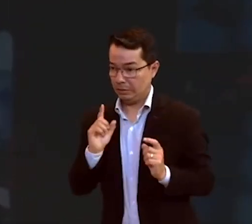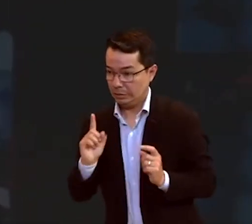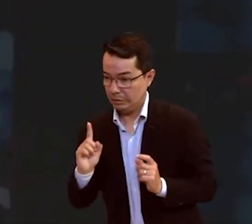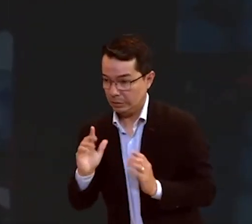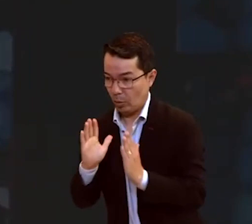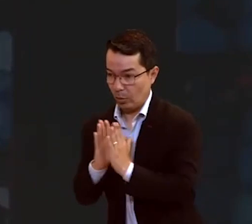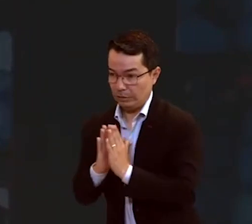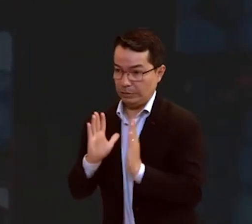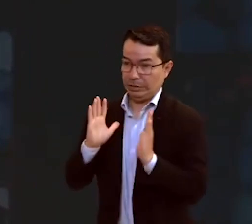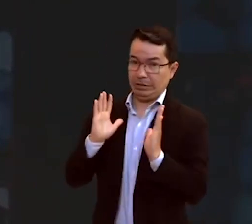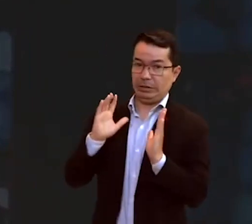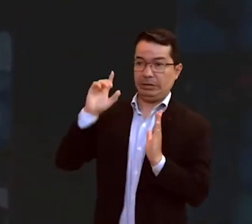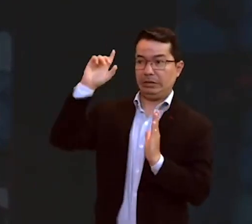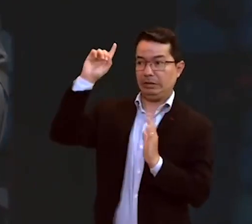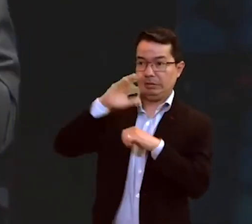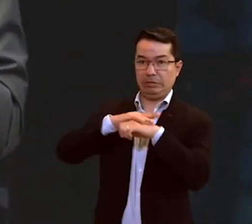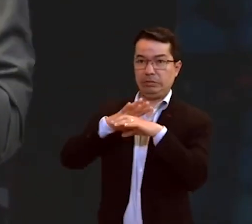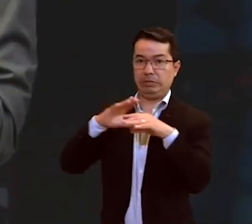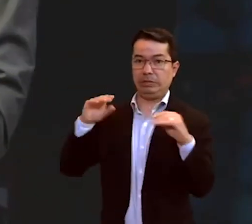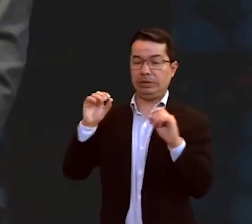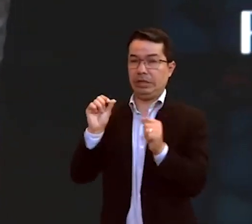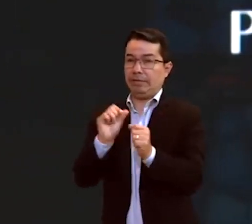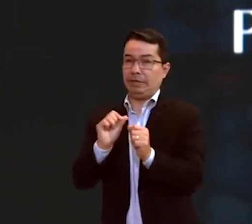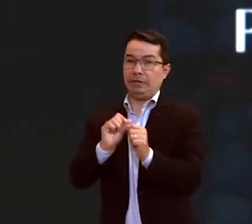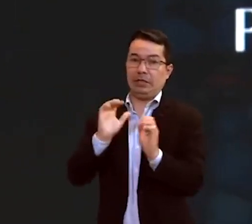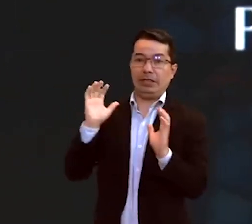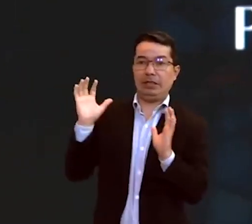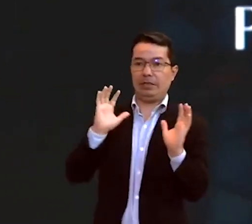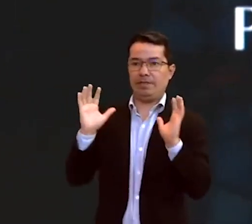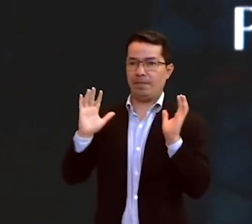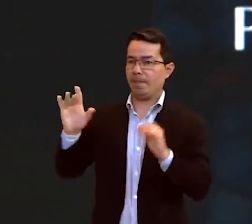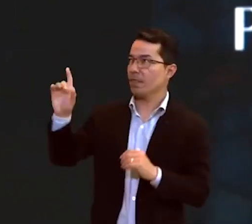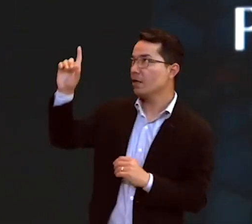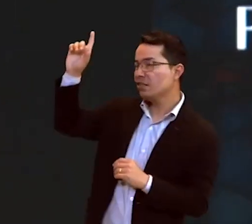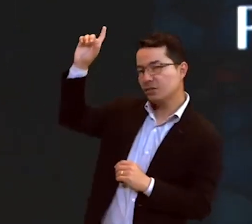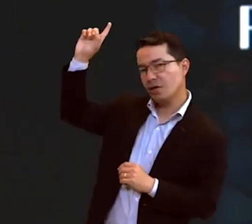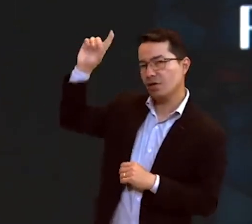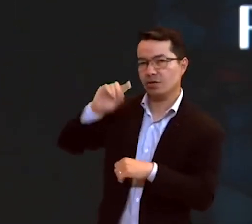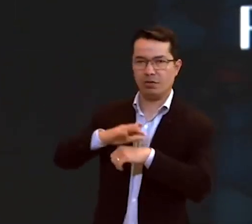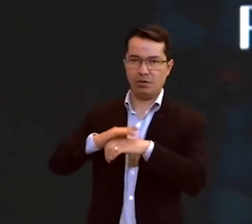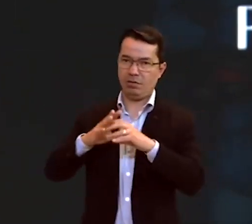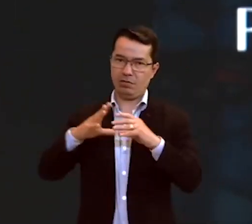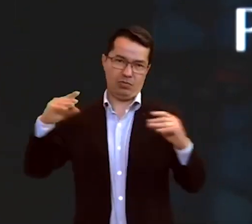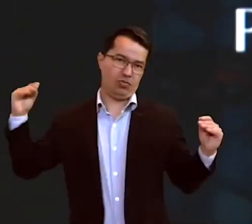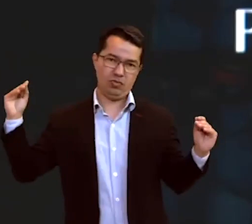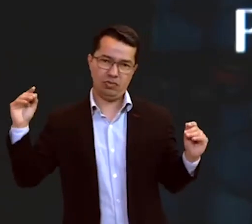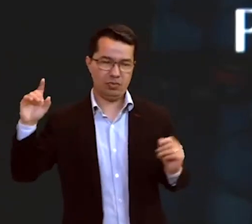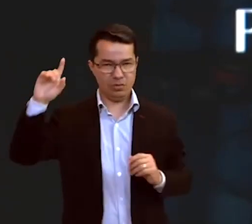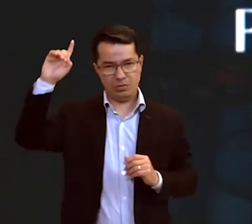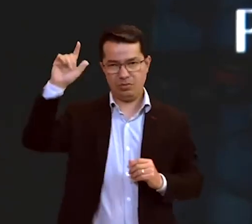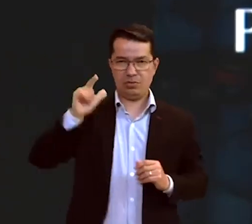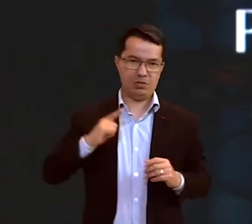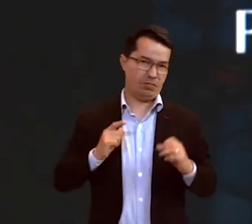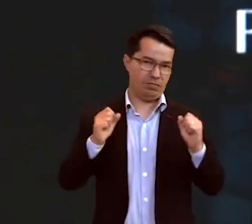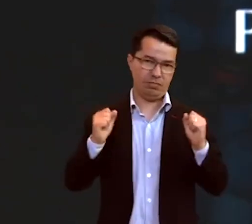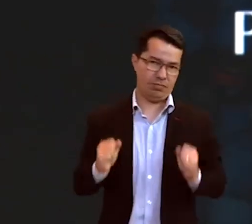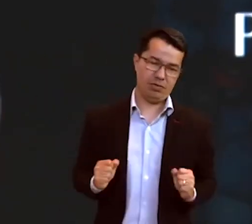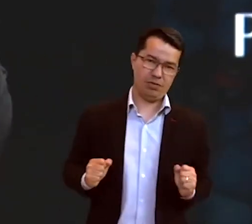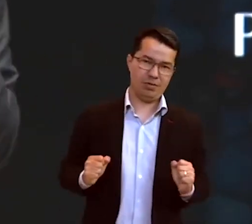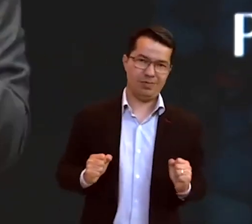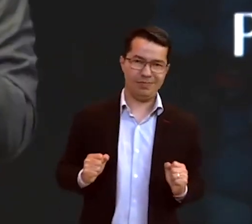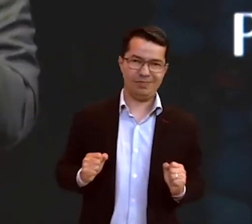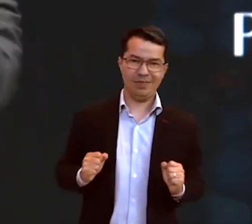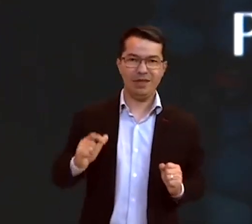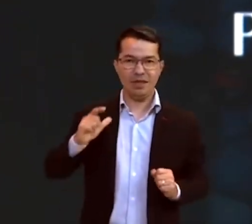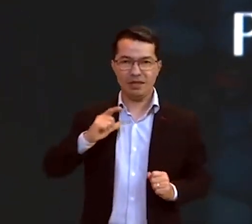fico? Ué, quem não curou foi Deus. Você orou com fé, crendo que Deus tem poder. A unção que está